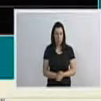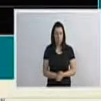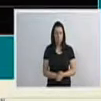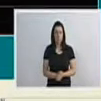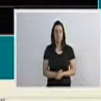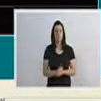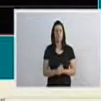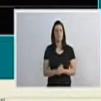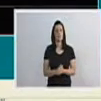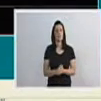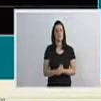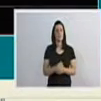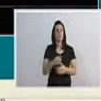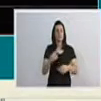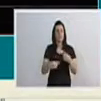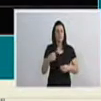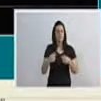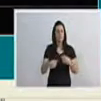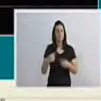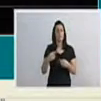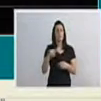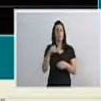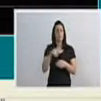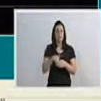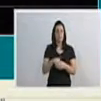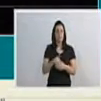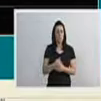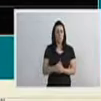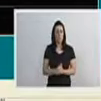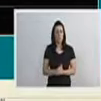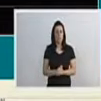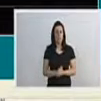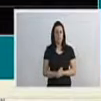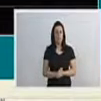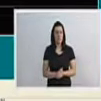Janeiro Branco. Em discussão, em votação.